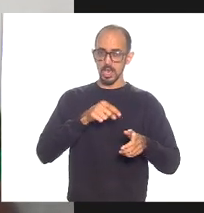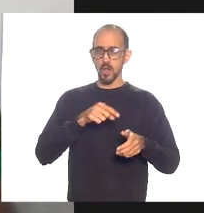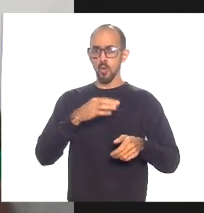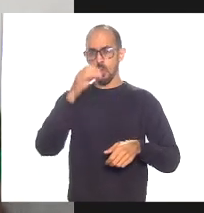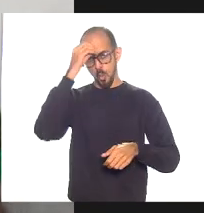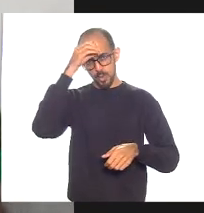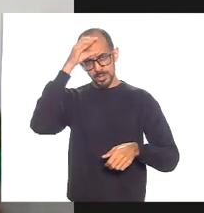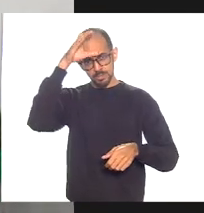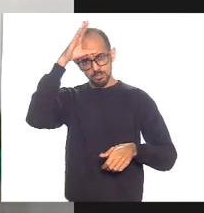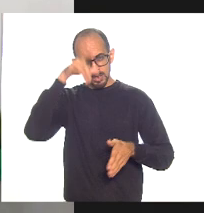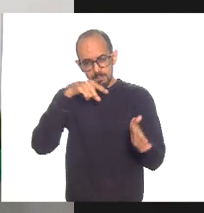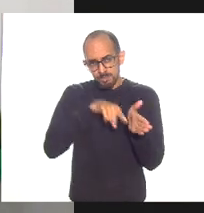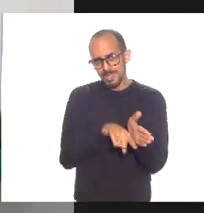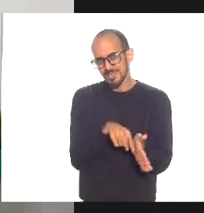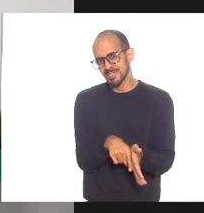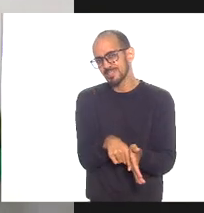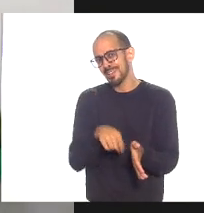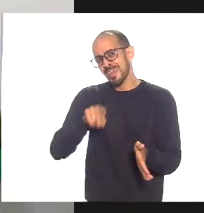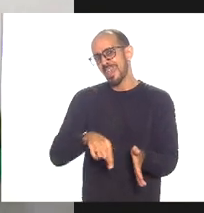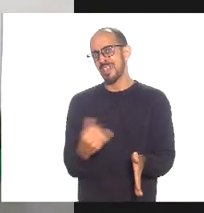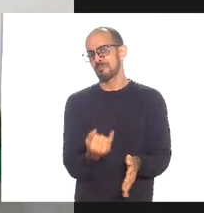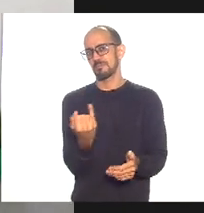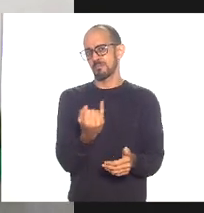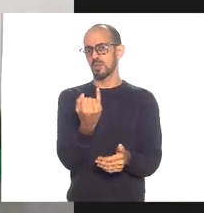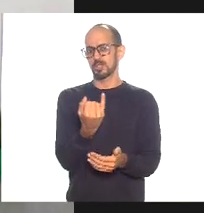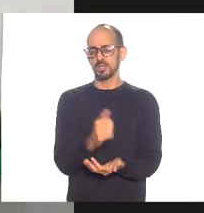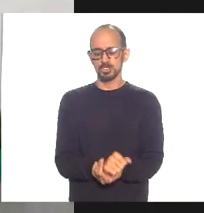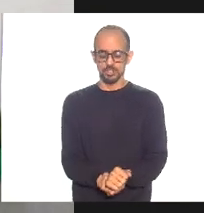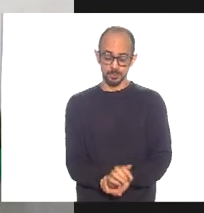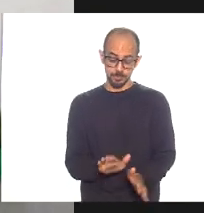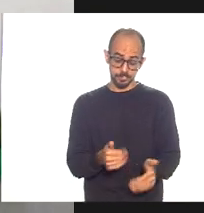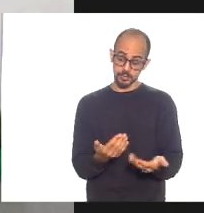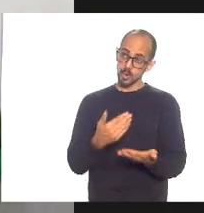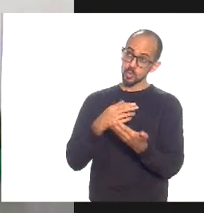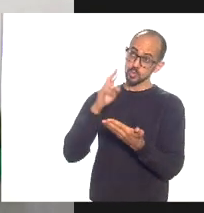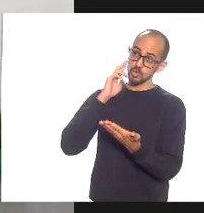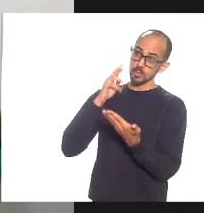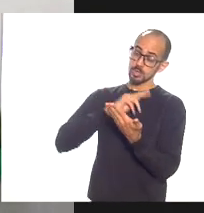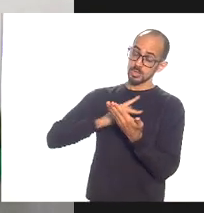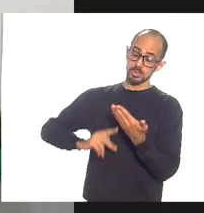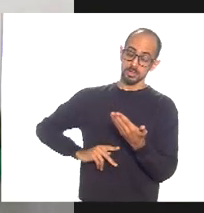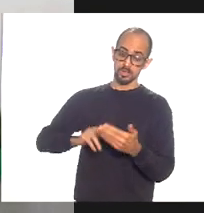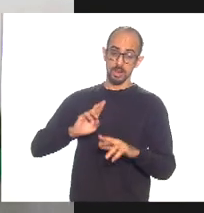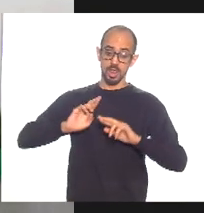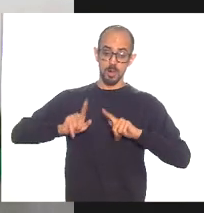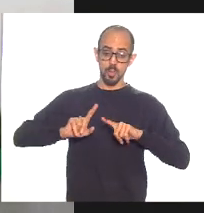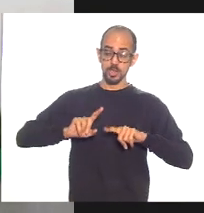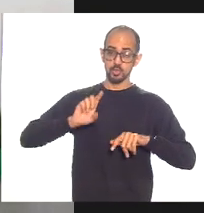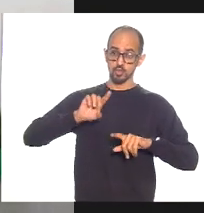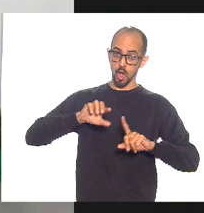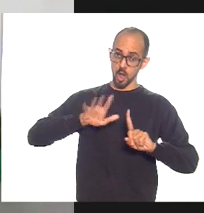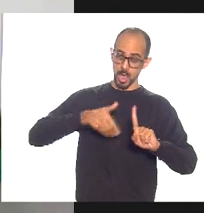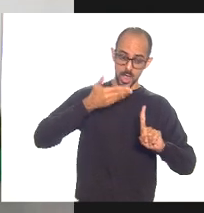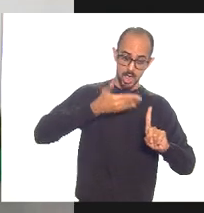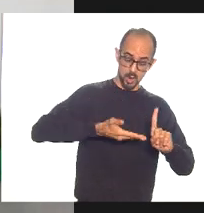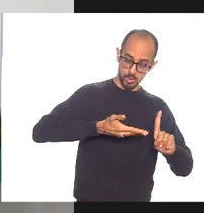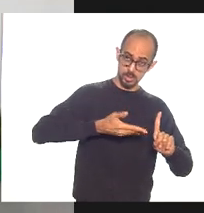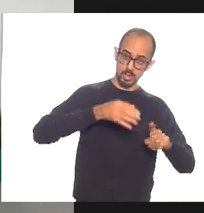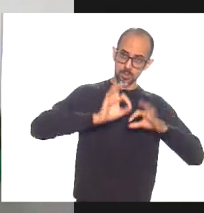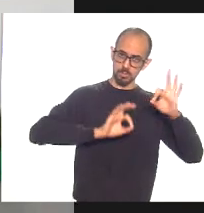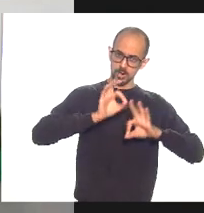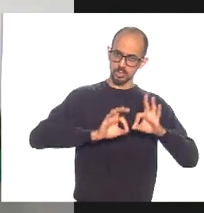são fundamentais e importantes. Então, senhor presidente, não só reconhecer esse projeto de lei